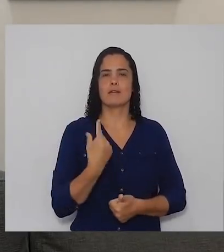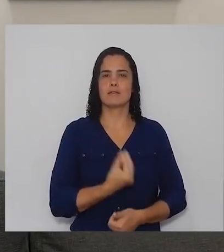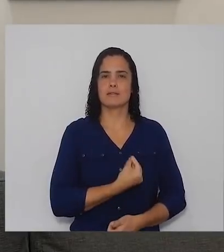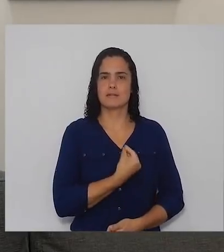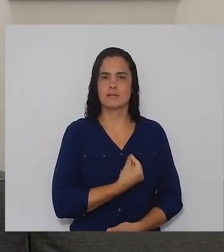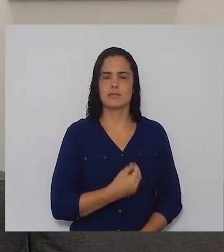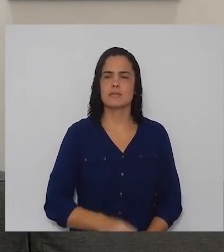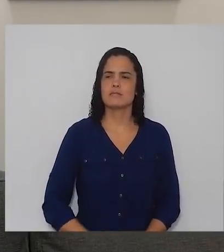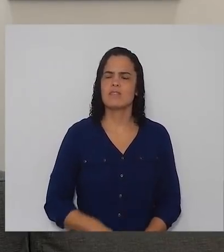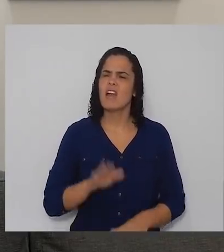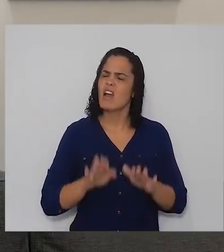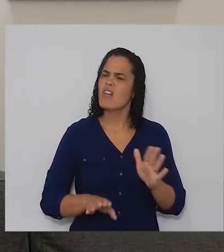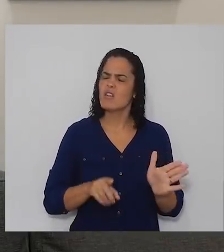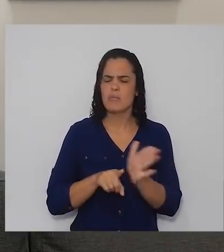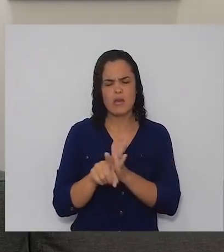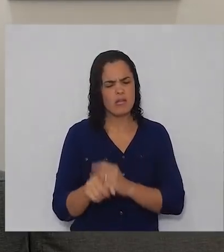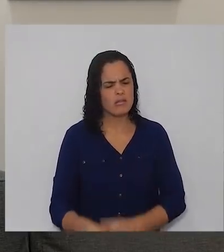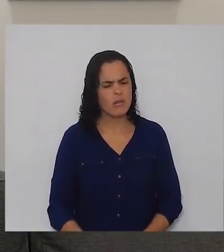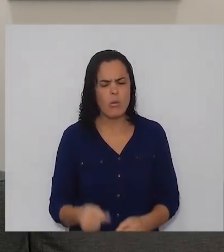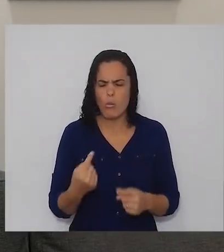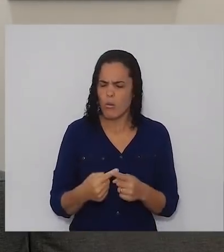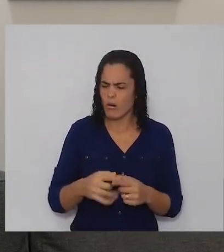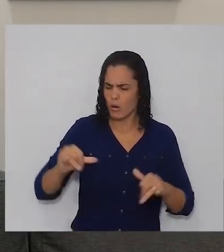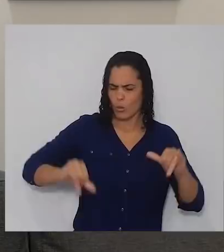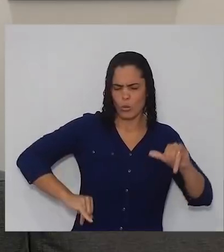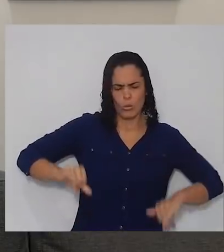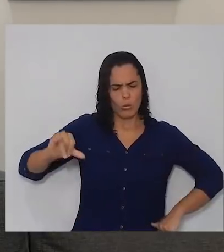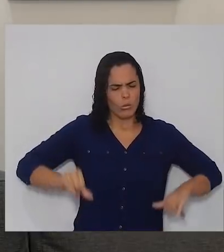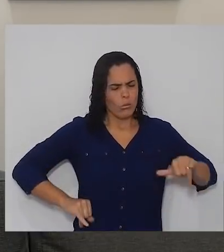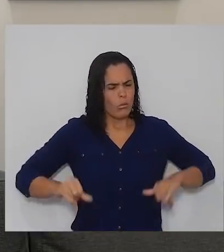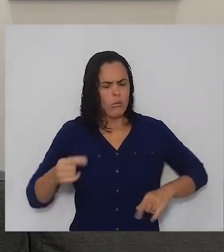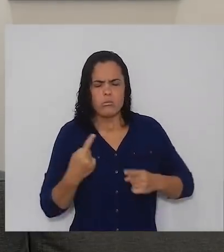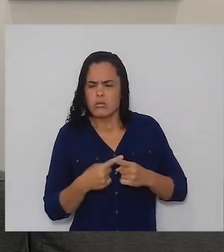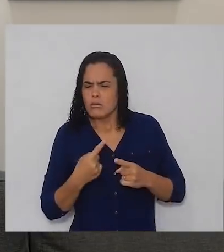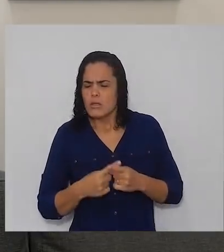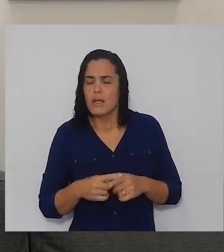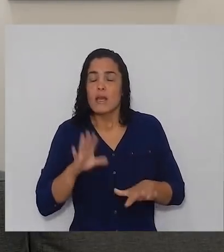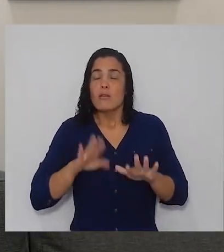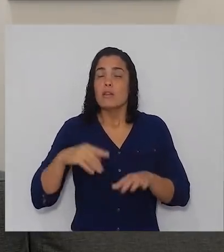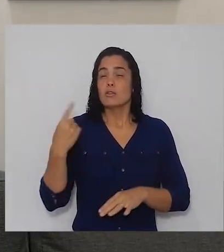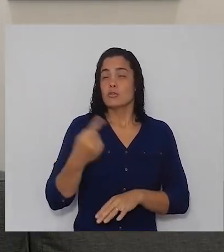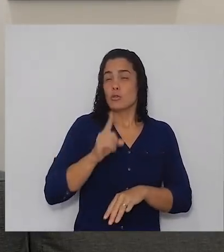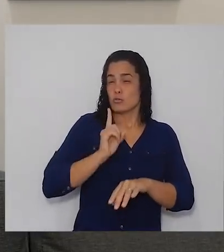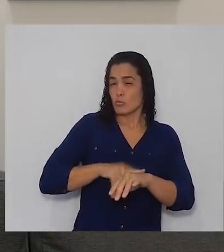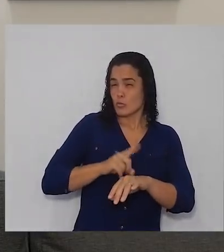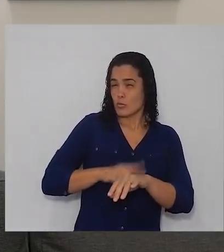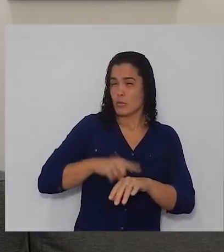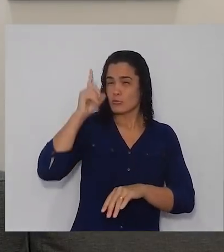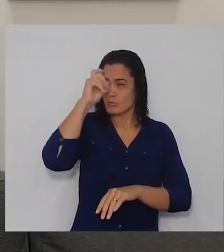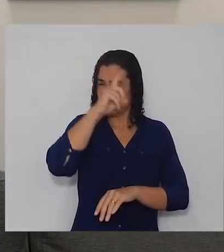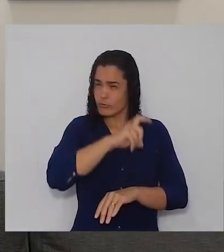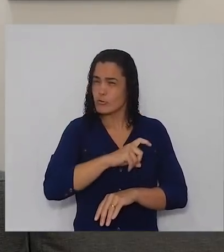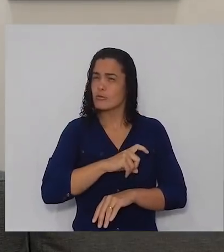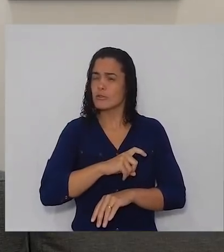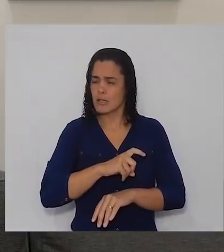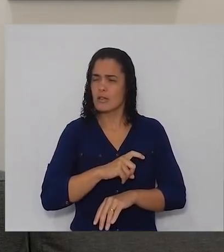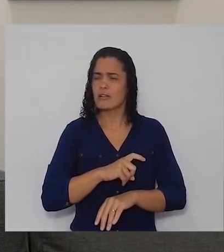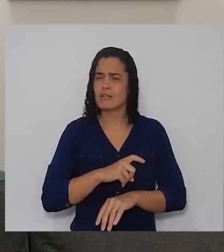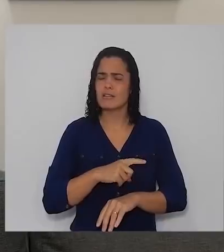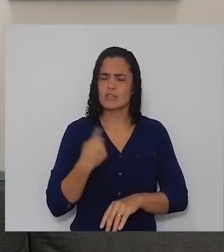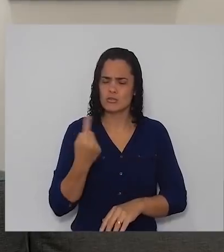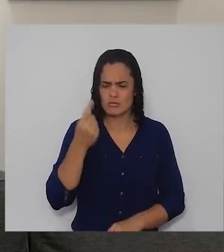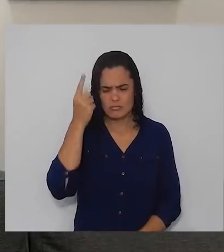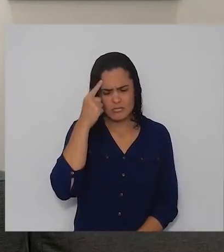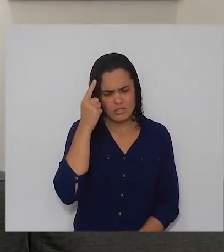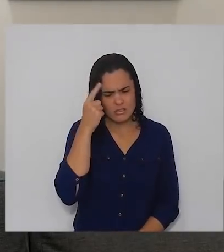Em geral, a gente se pergunta, por que sofremos? Quando a gente está sofrendo no meio do deserto, no meio da seca, no meio da agrura,